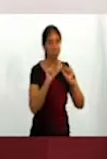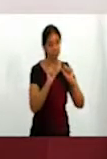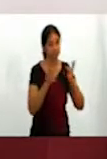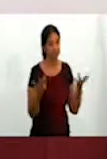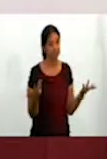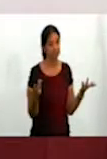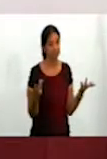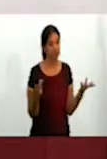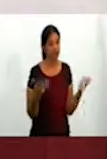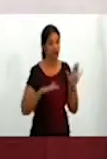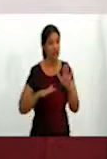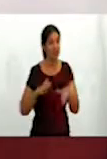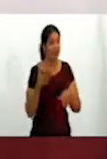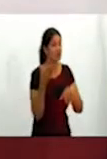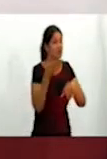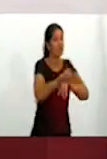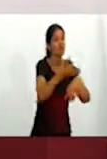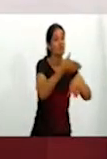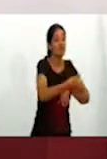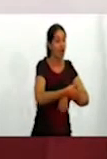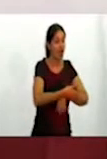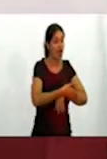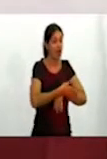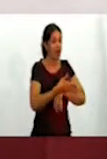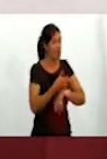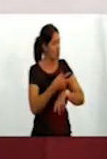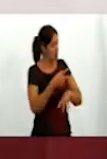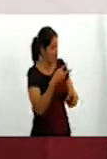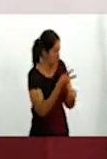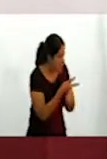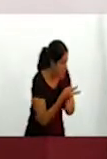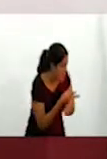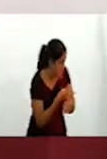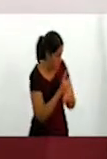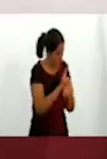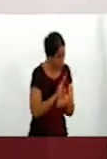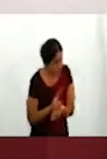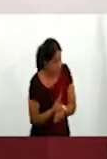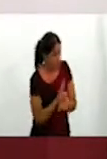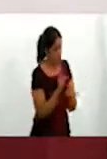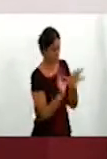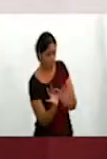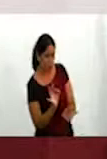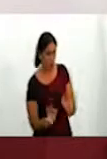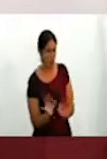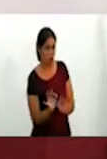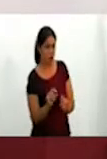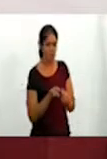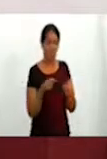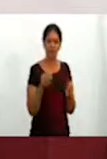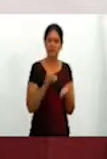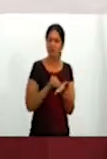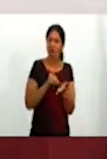fiscaliza os balanços que frequentam bancos são pessoas que ficam dentro do